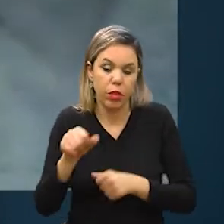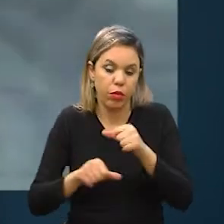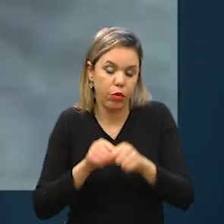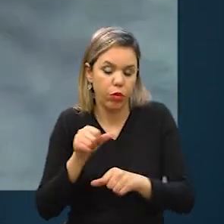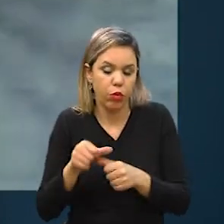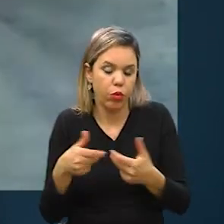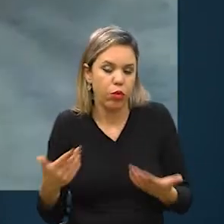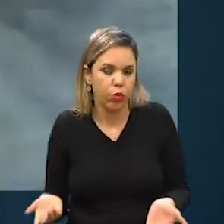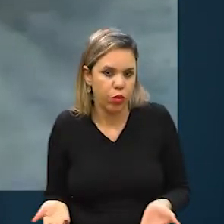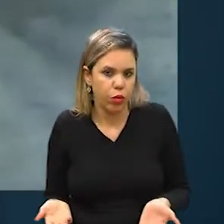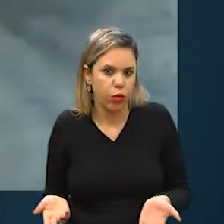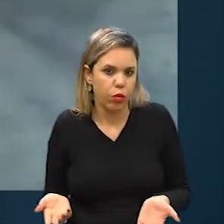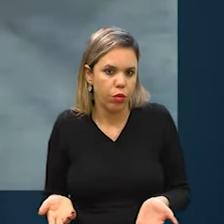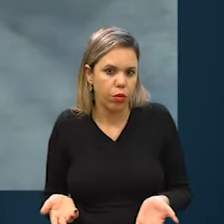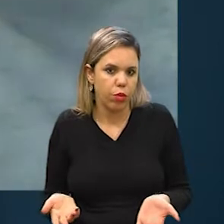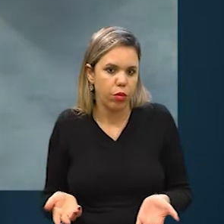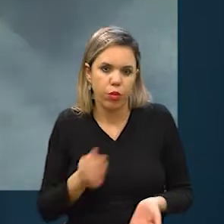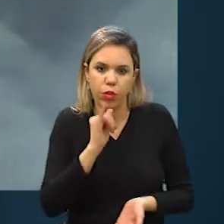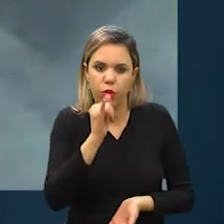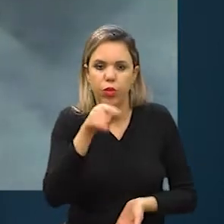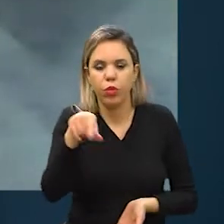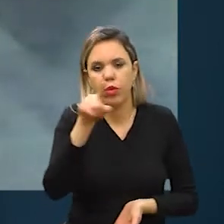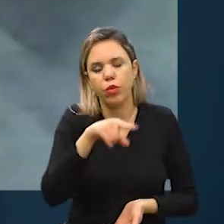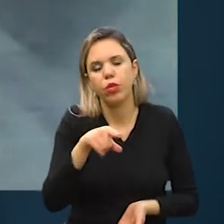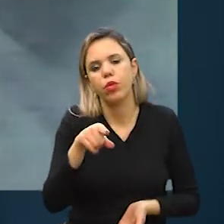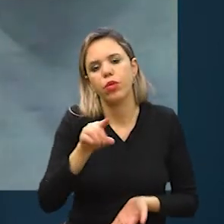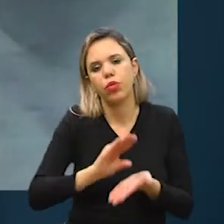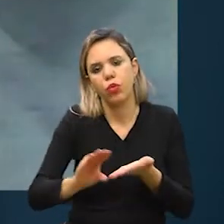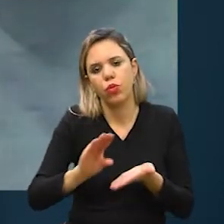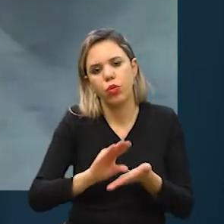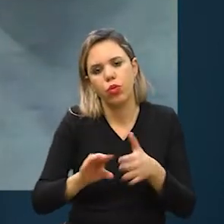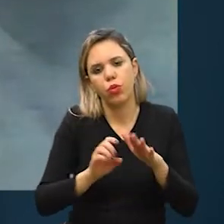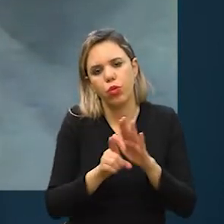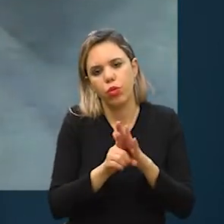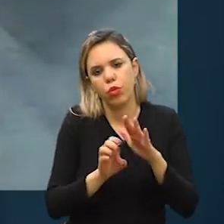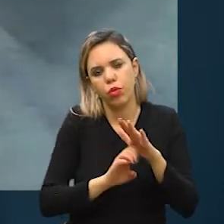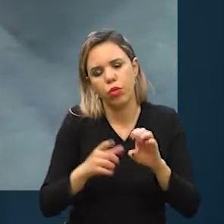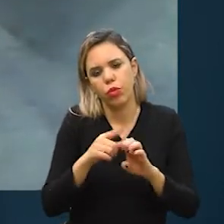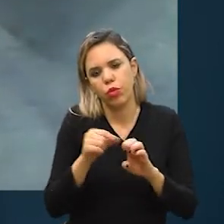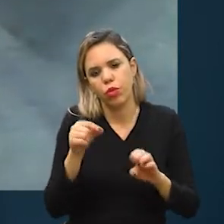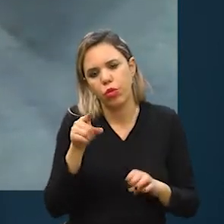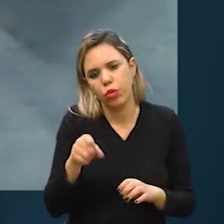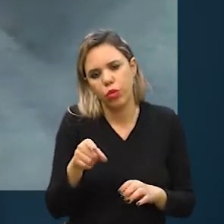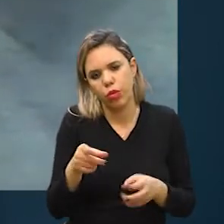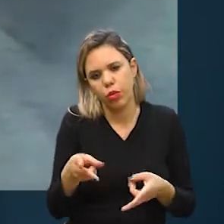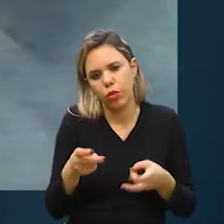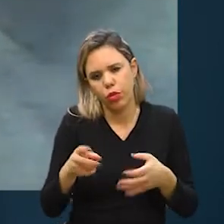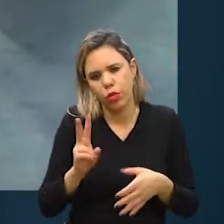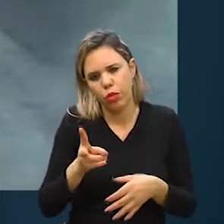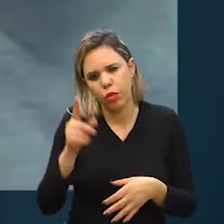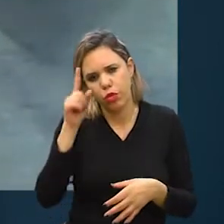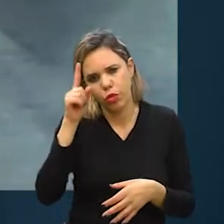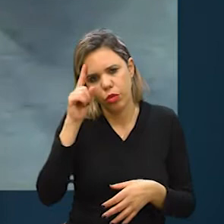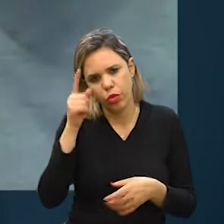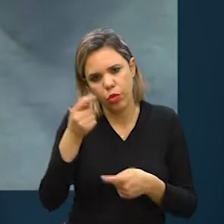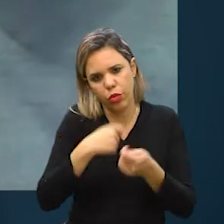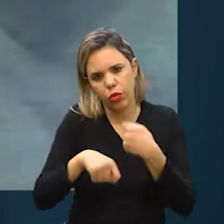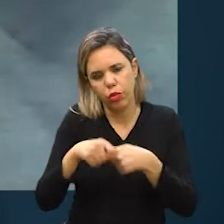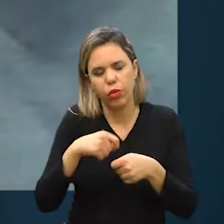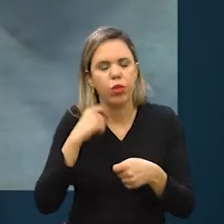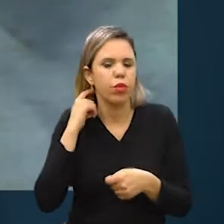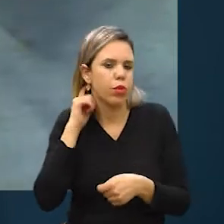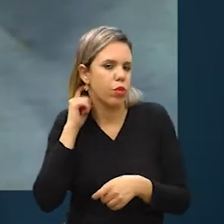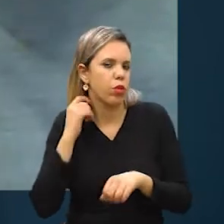estava mudando. Aliás, gente, eu quero dizer aqui para você que é investidor e empreendedor, olhe todo dia para o seu